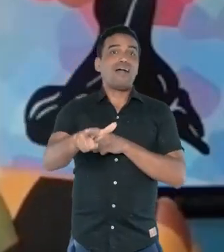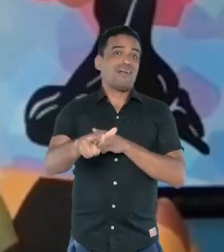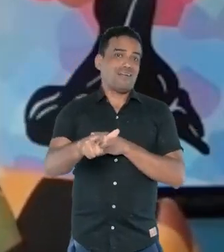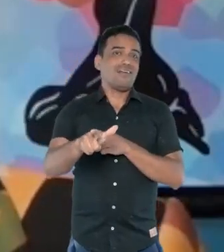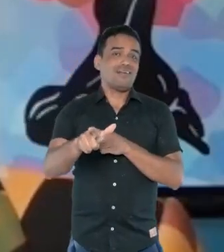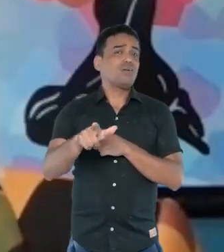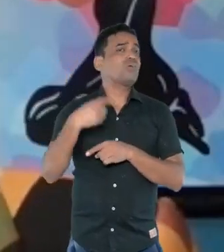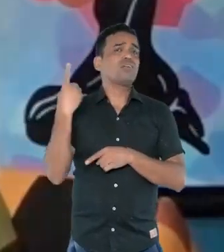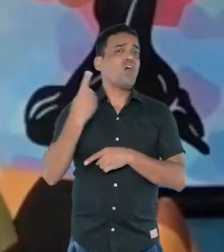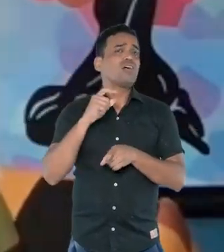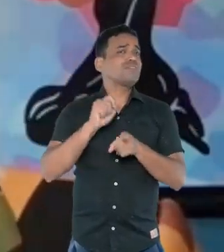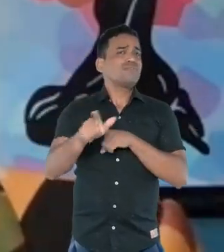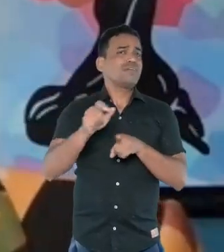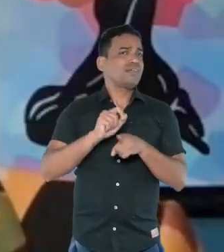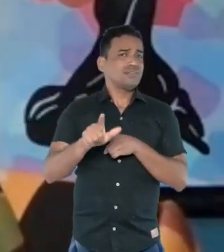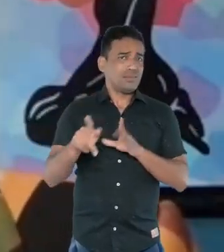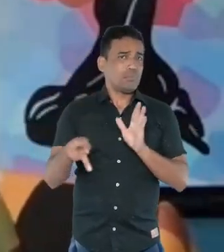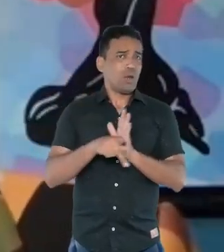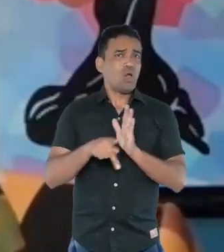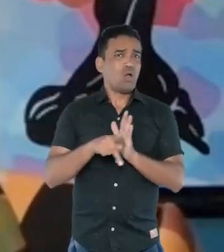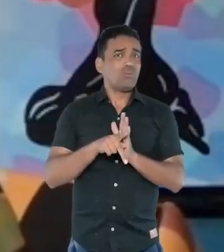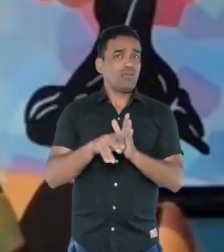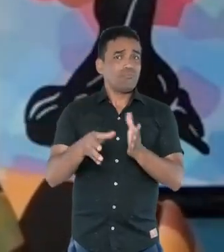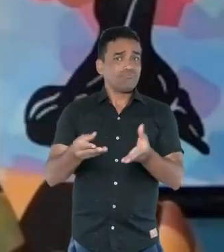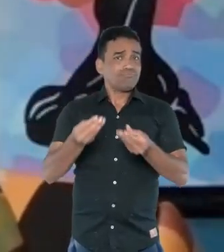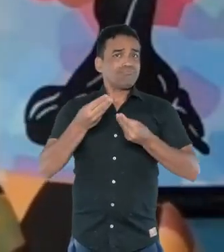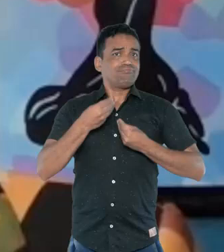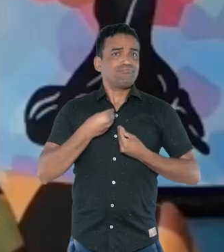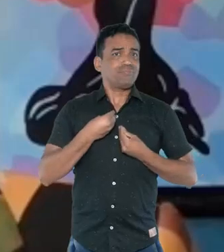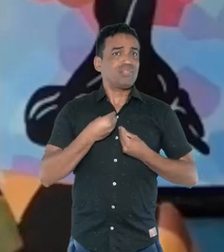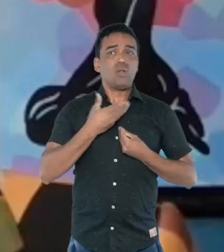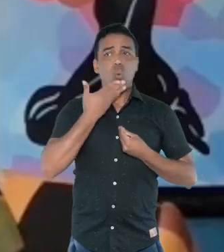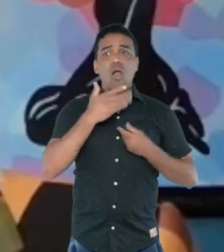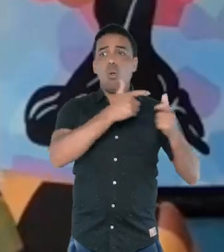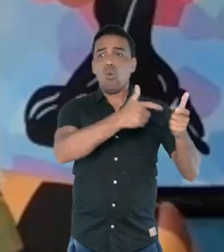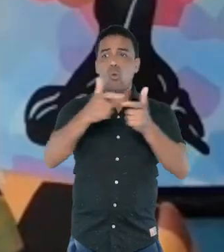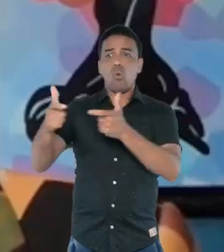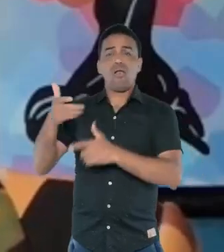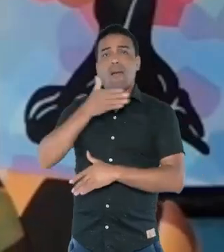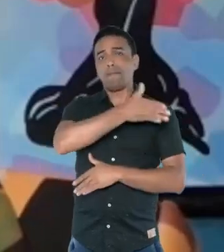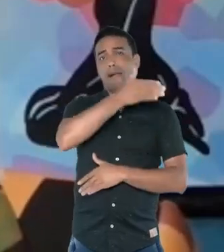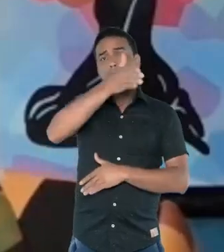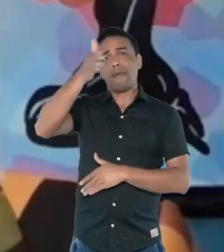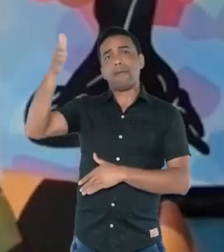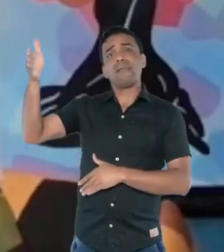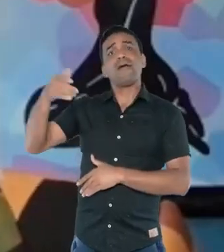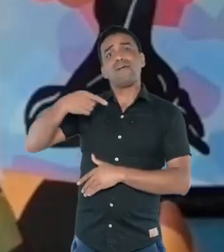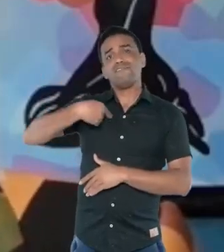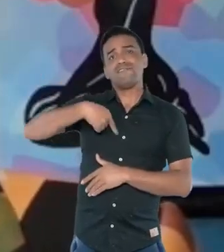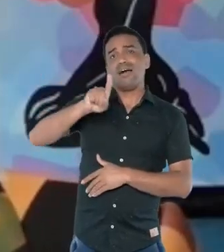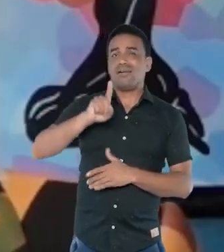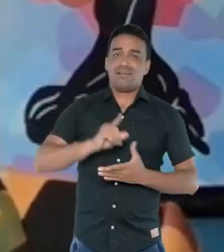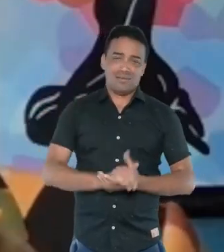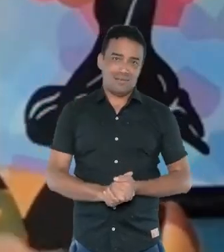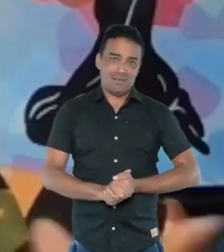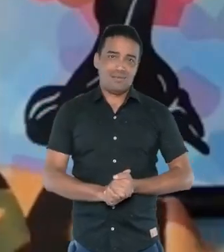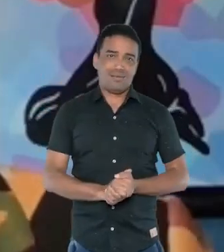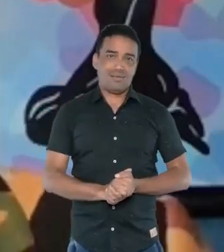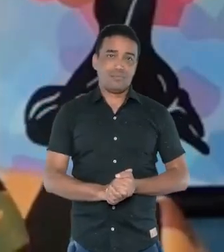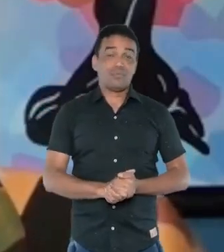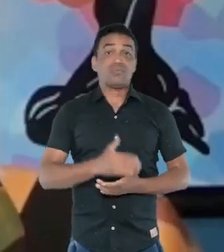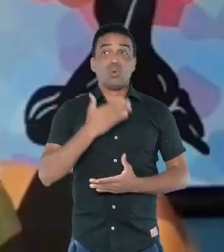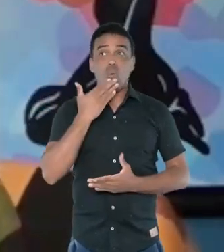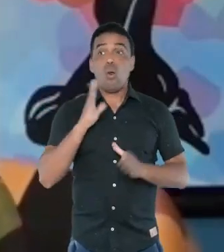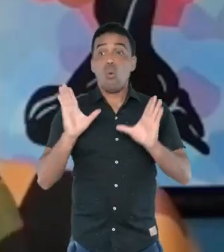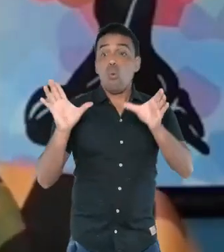gente financia com o dinheiro que a gente recebe? Quais são os lugares que a gente frequenta? Quais são a